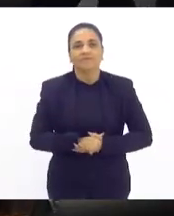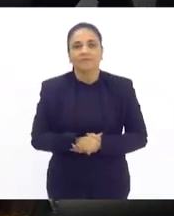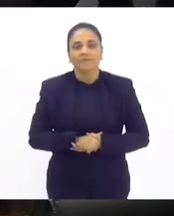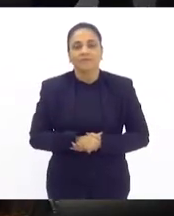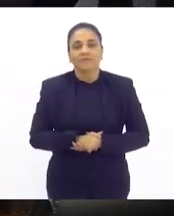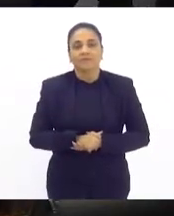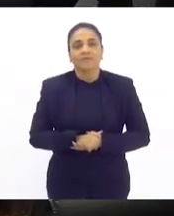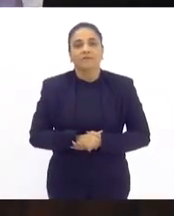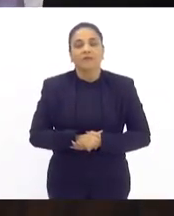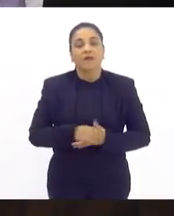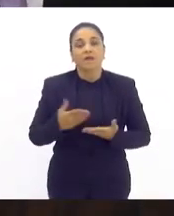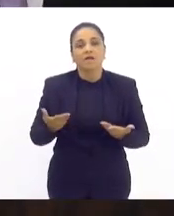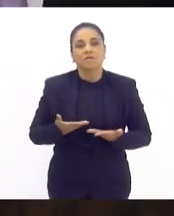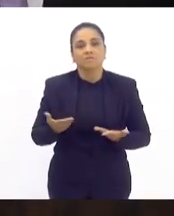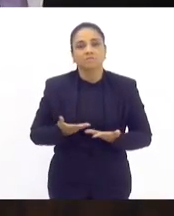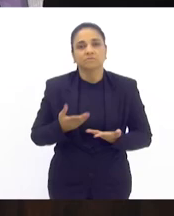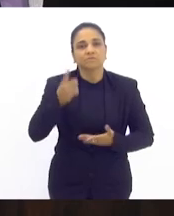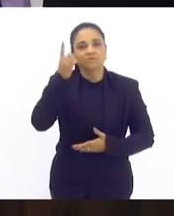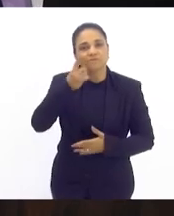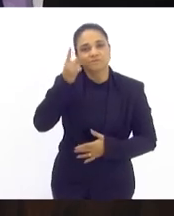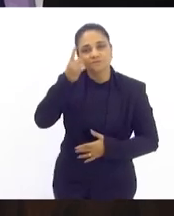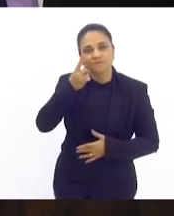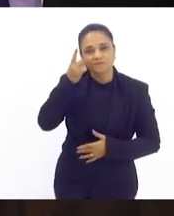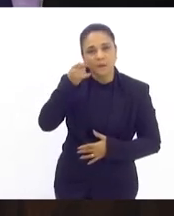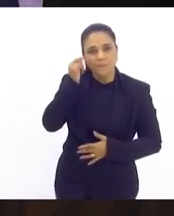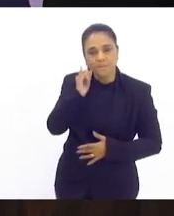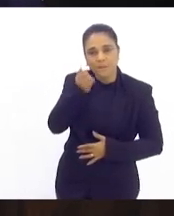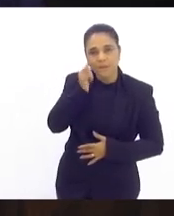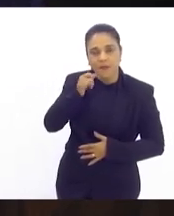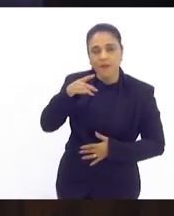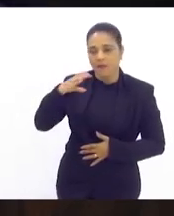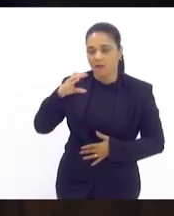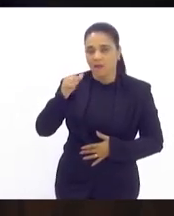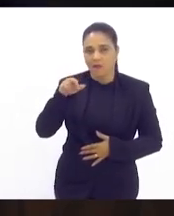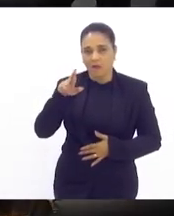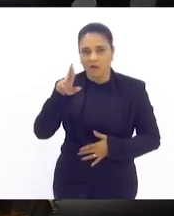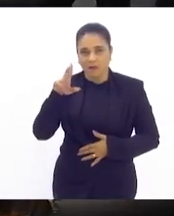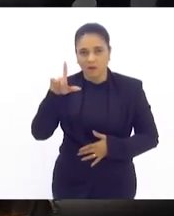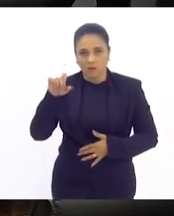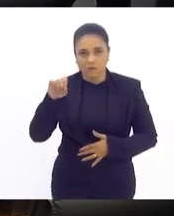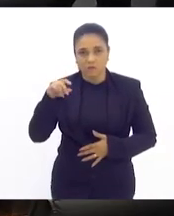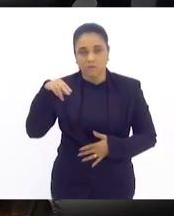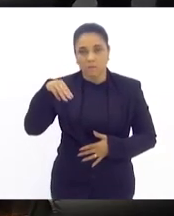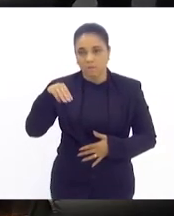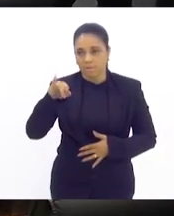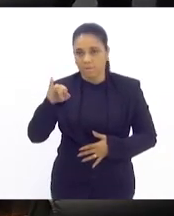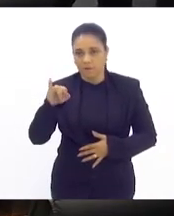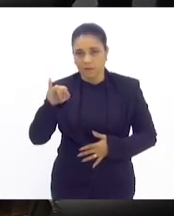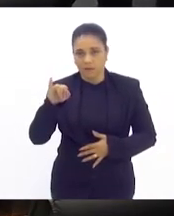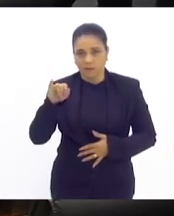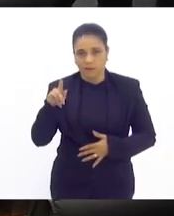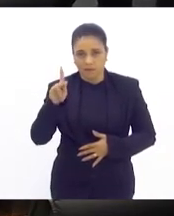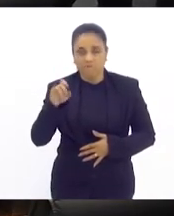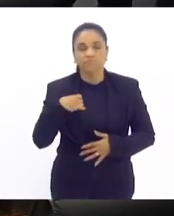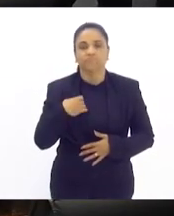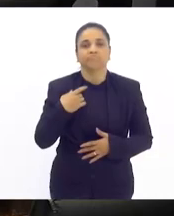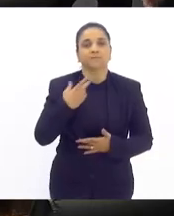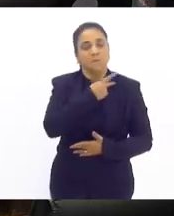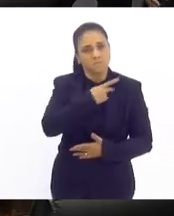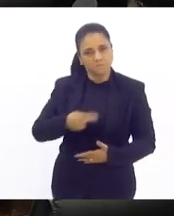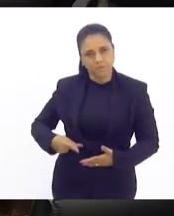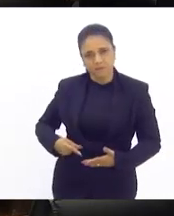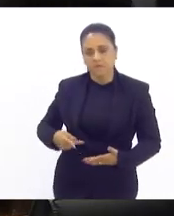pode falar nosso nome deputado Carlos Smith aí Presidente brasão